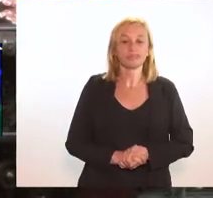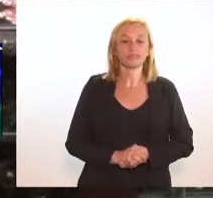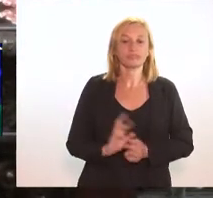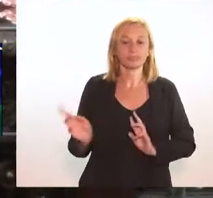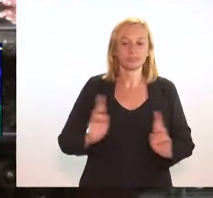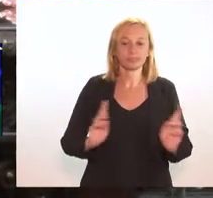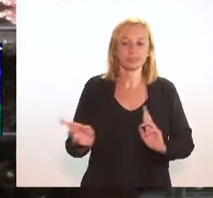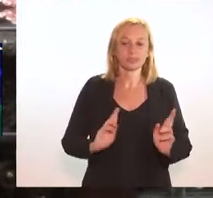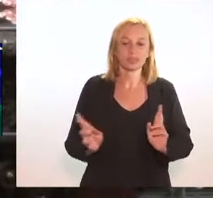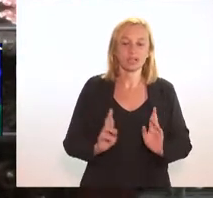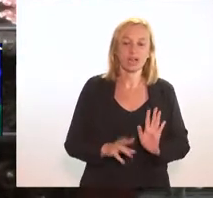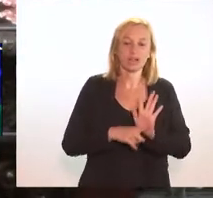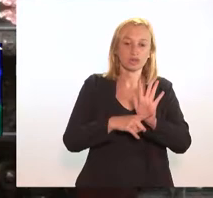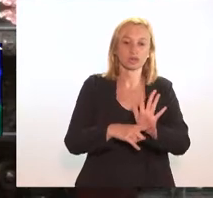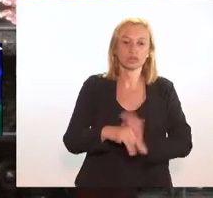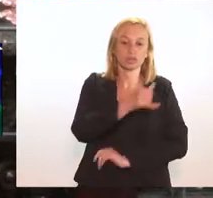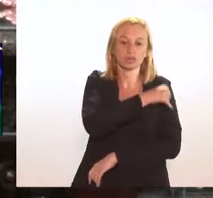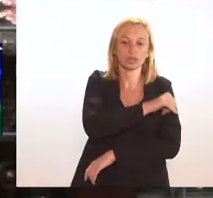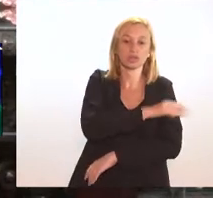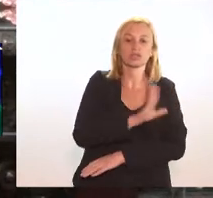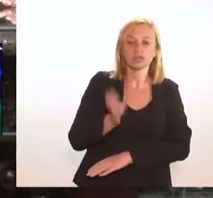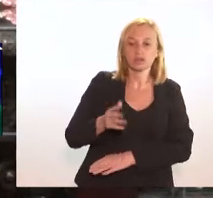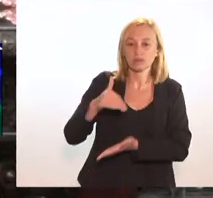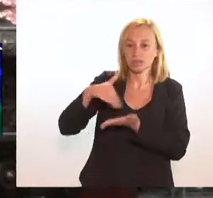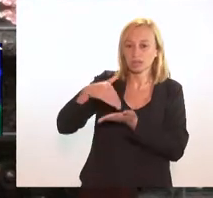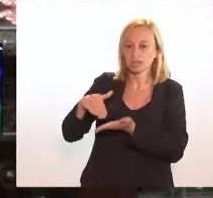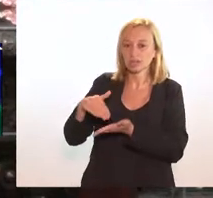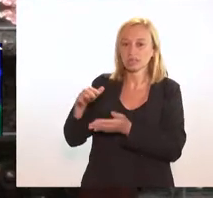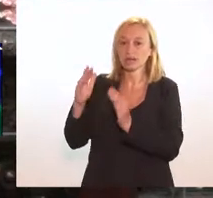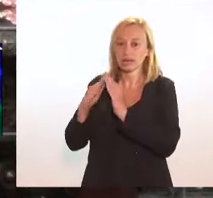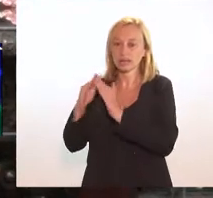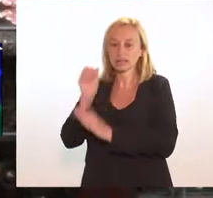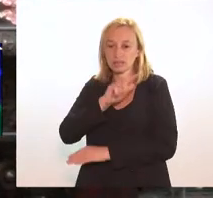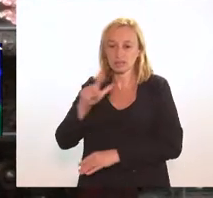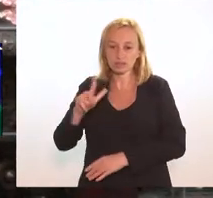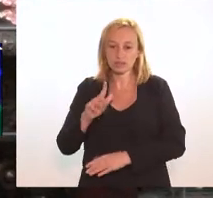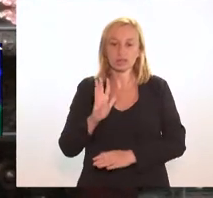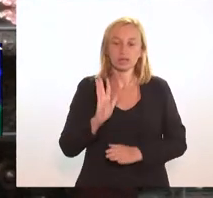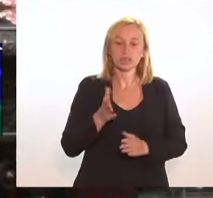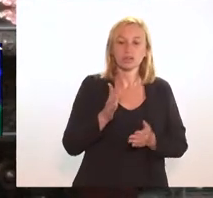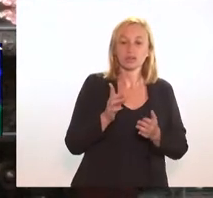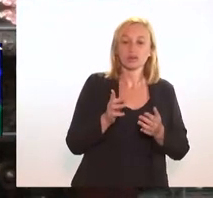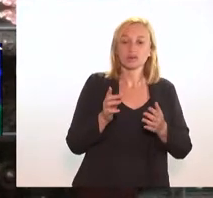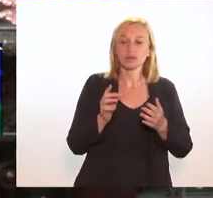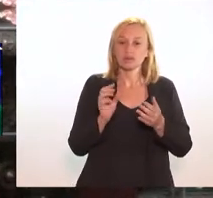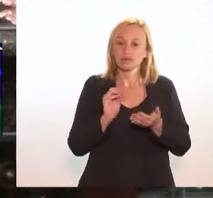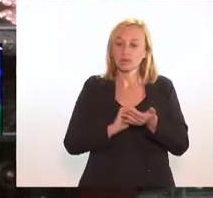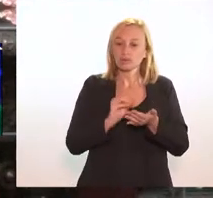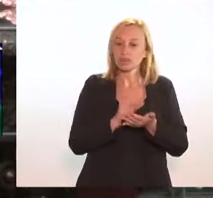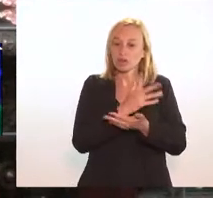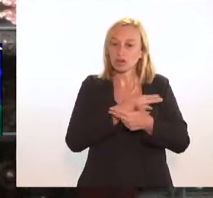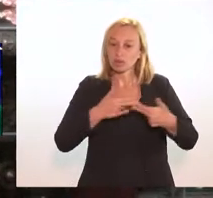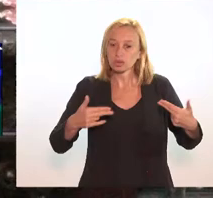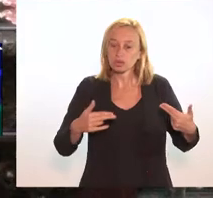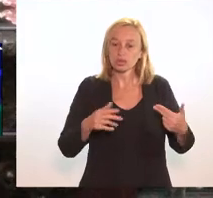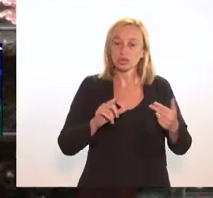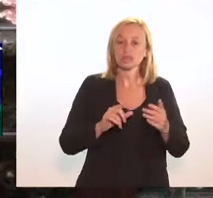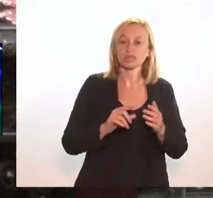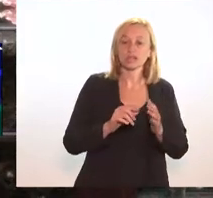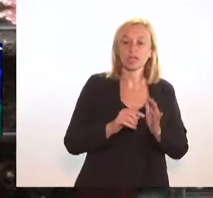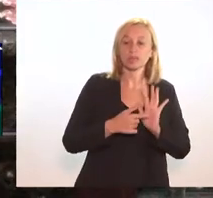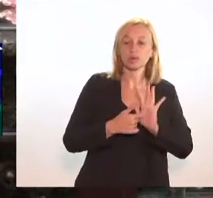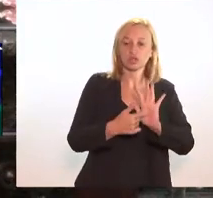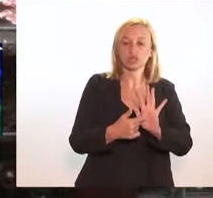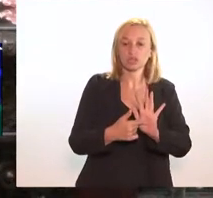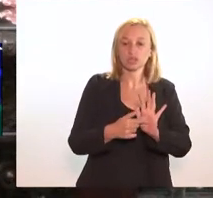ao Recupera, eu hoje falei com o secretário da Casa Civil, estamos fechando alguns detalhes, de hoje para amanhã será publicado